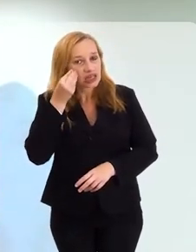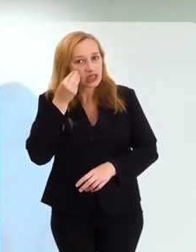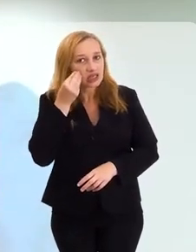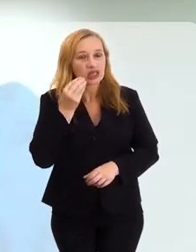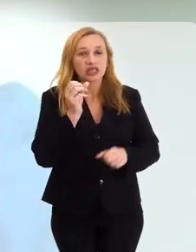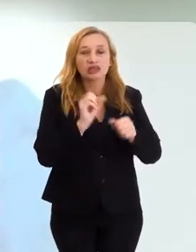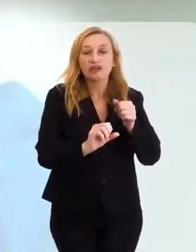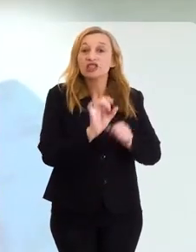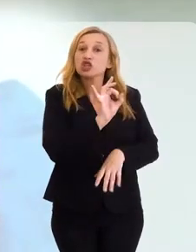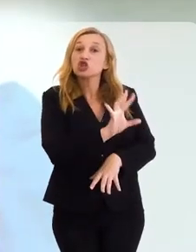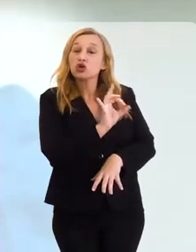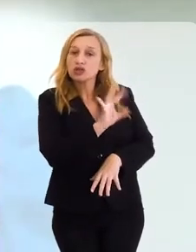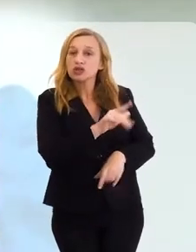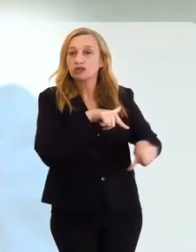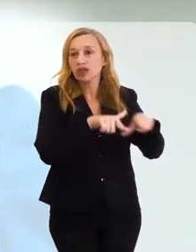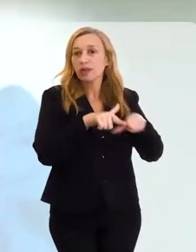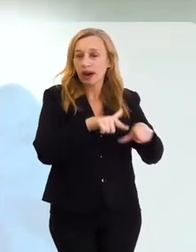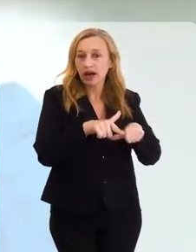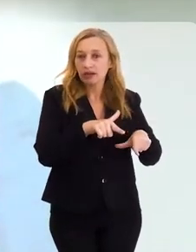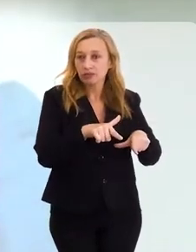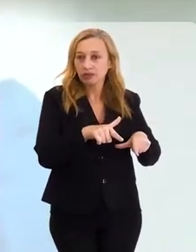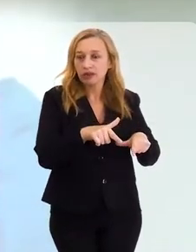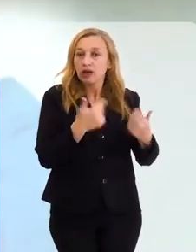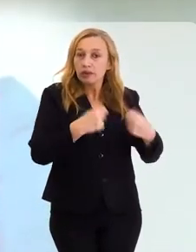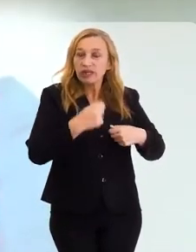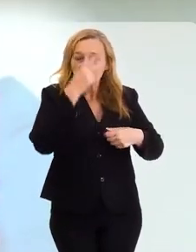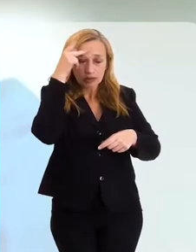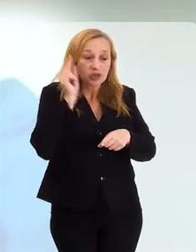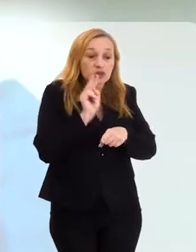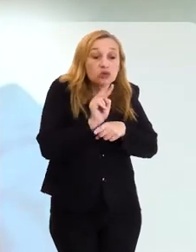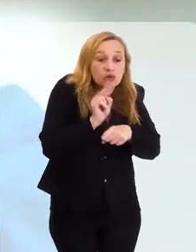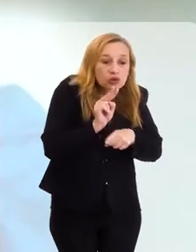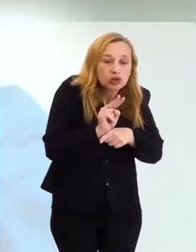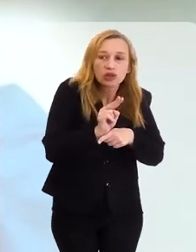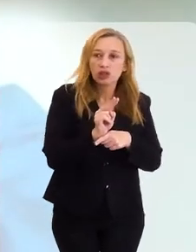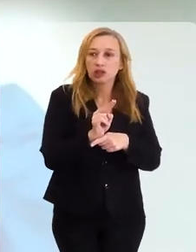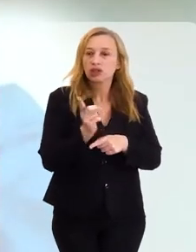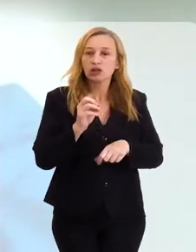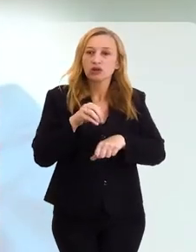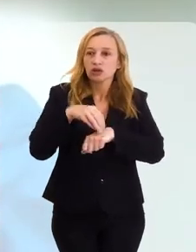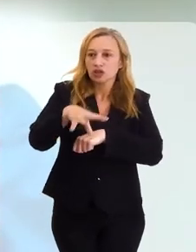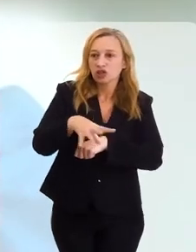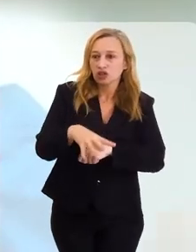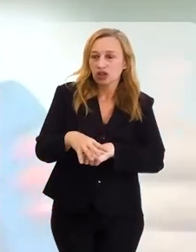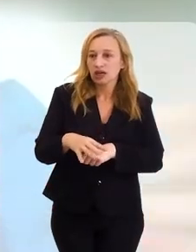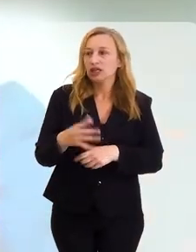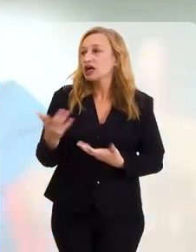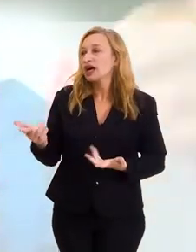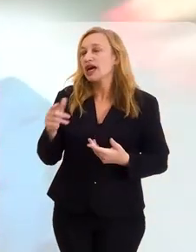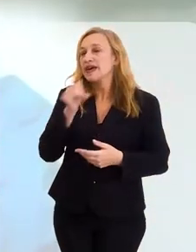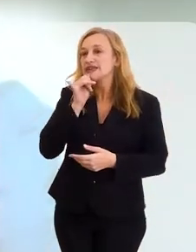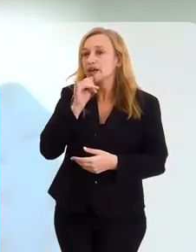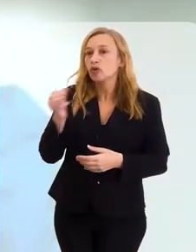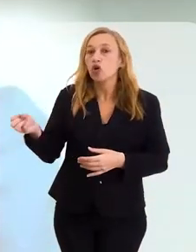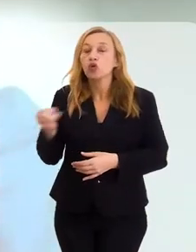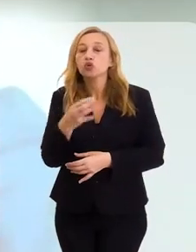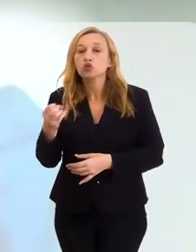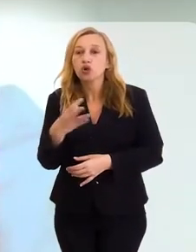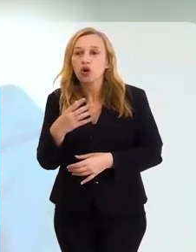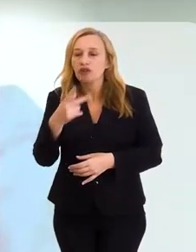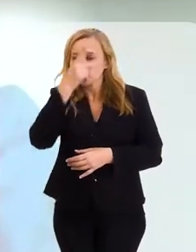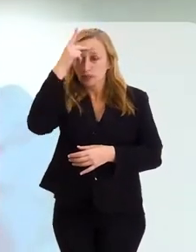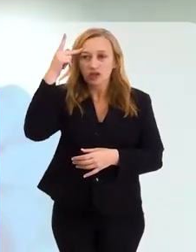para realizar a tarefa sozinhos ou sem muita supervisão não são indicados inicialmente, por exemplo, os recém-ingressos